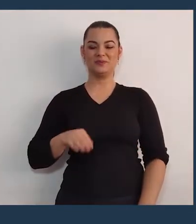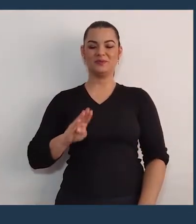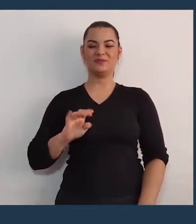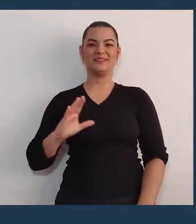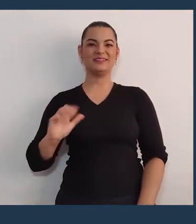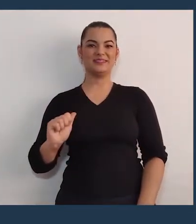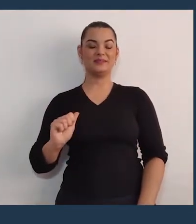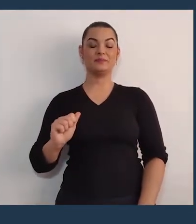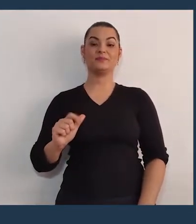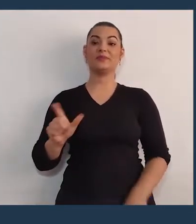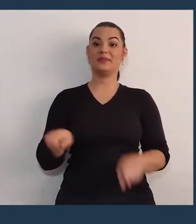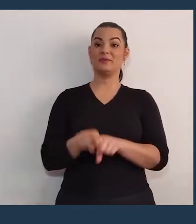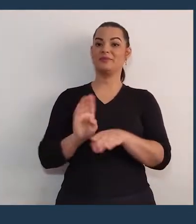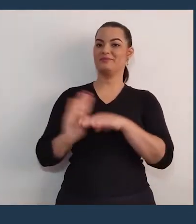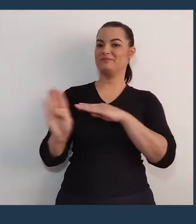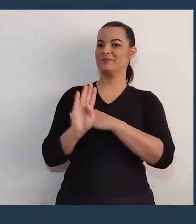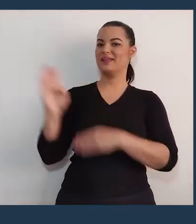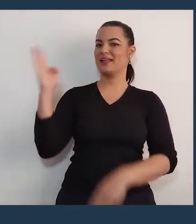Pimentas,